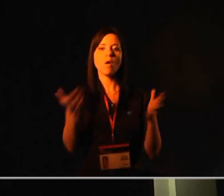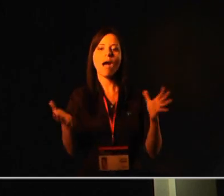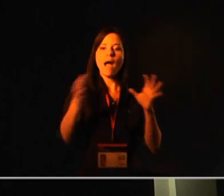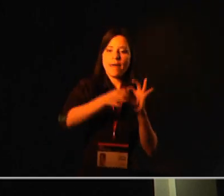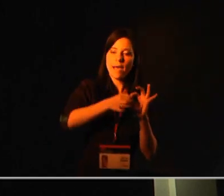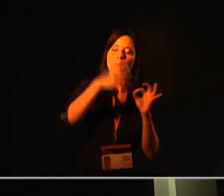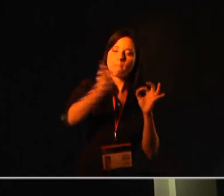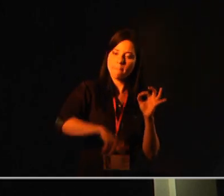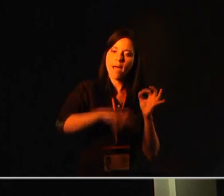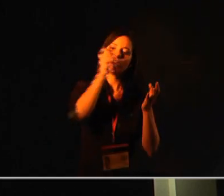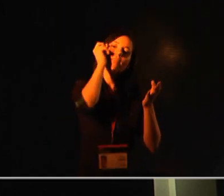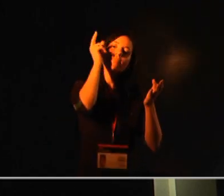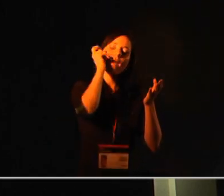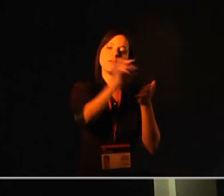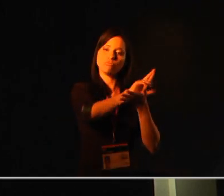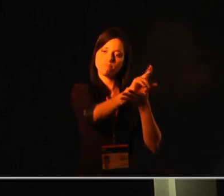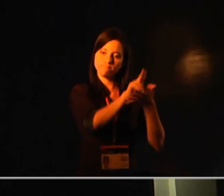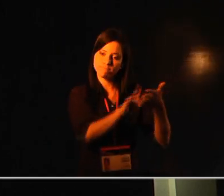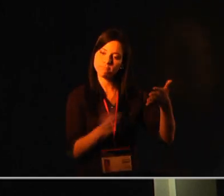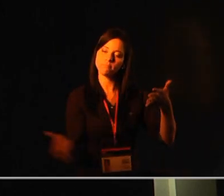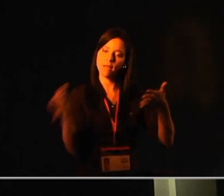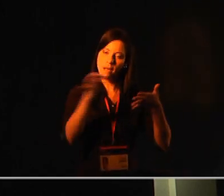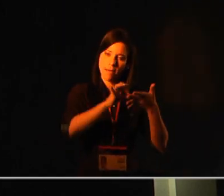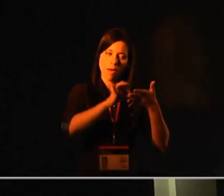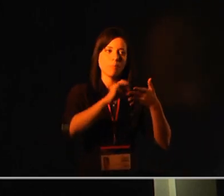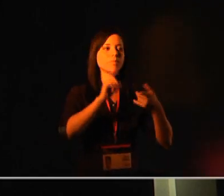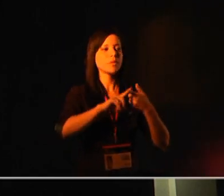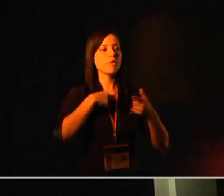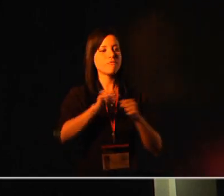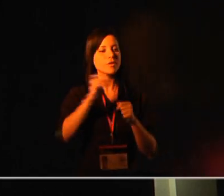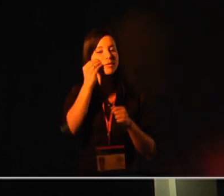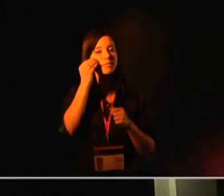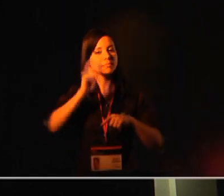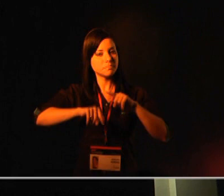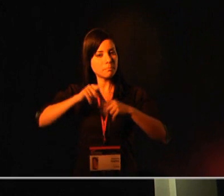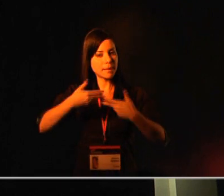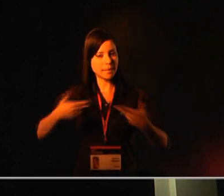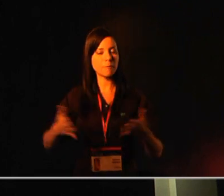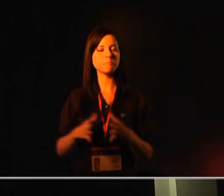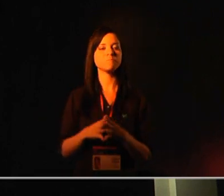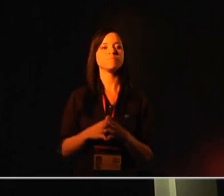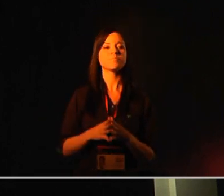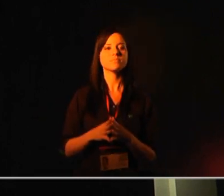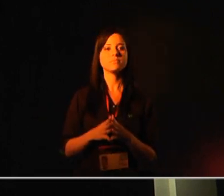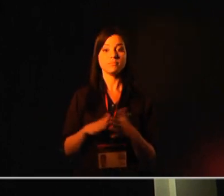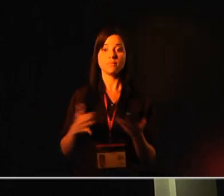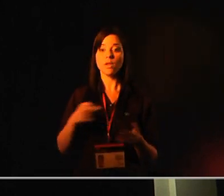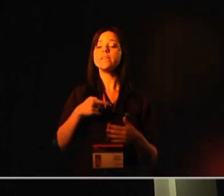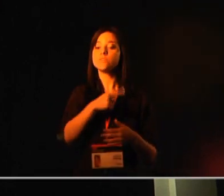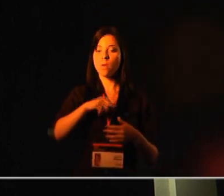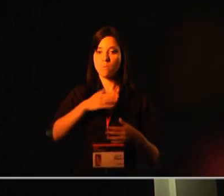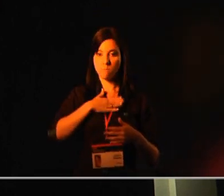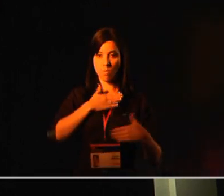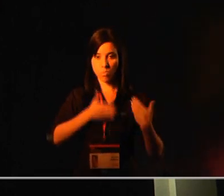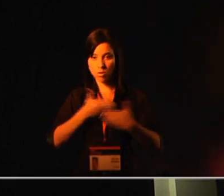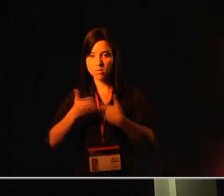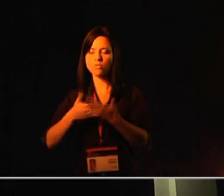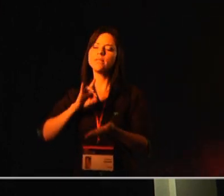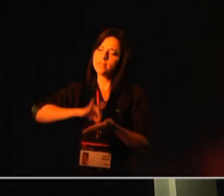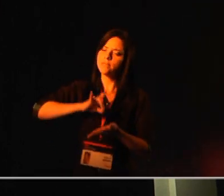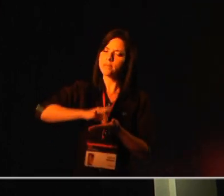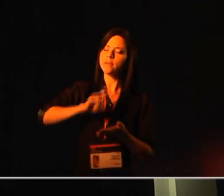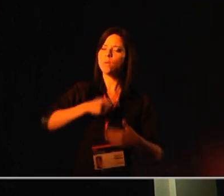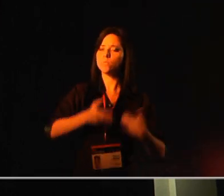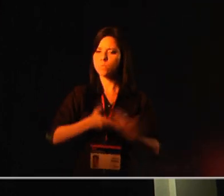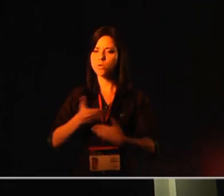mais para a minha ideia, né? E eu faço teste do material. Então, assim, esse é o meu processo. Na verdade,